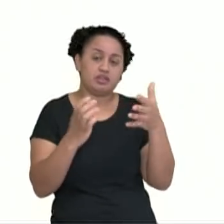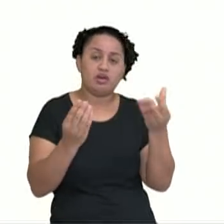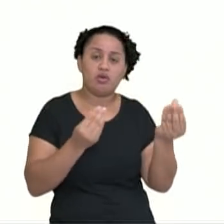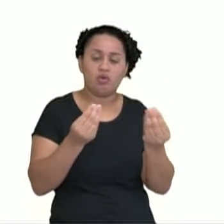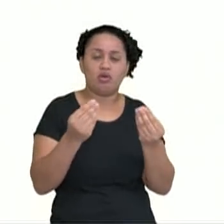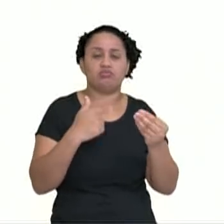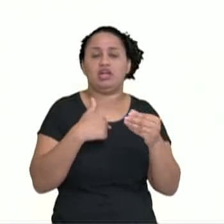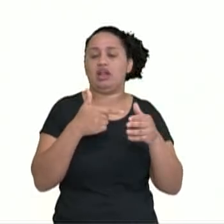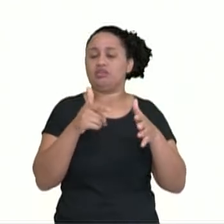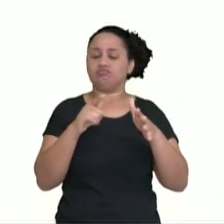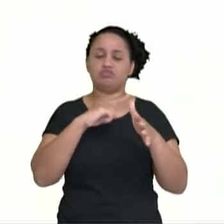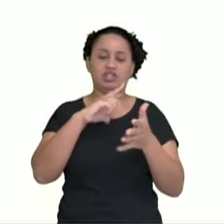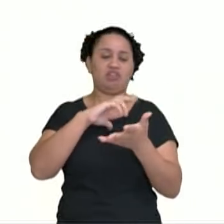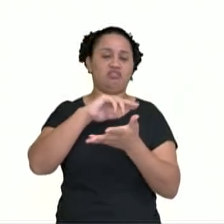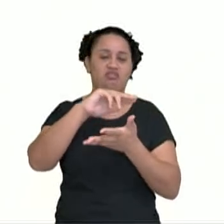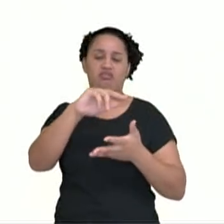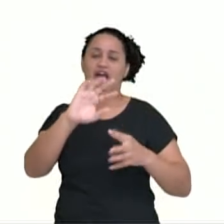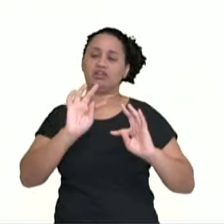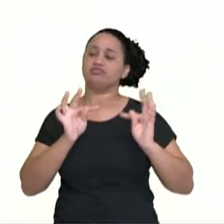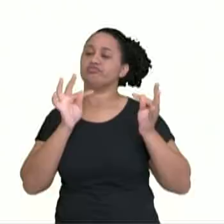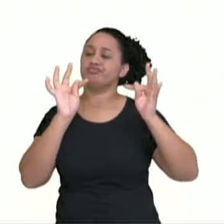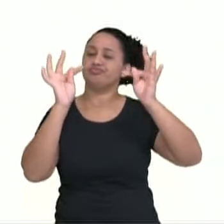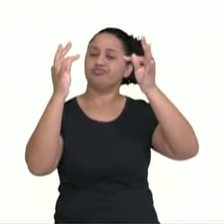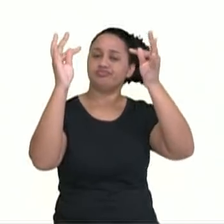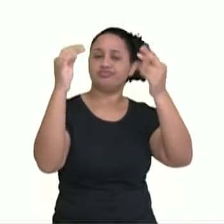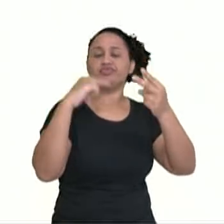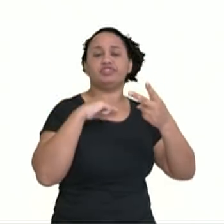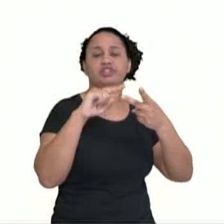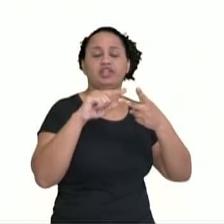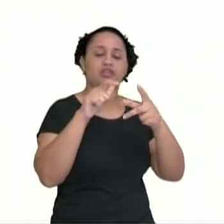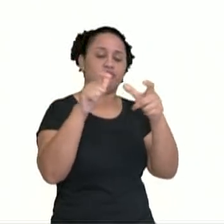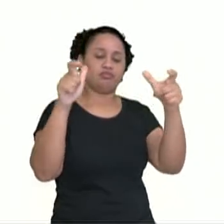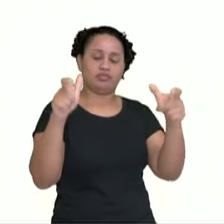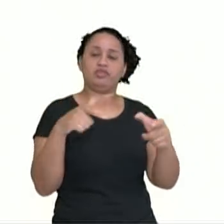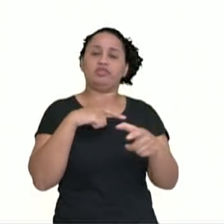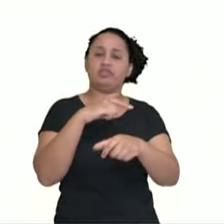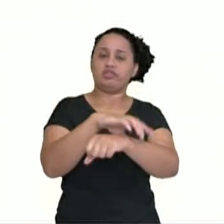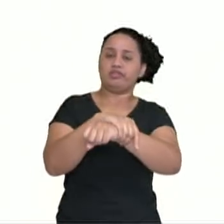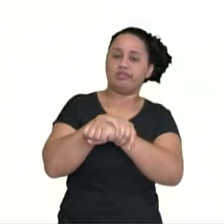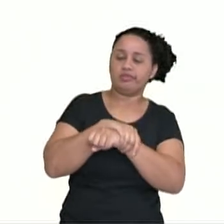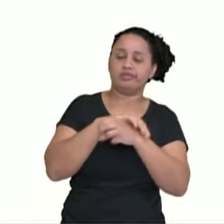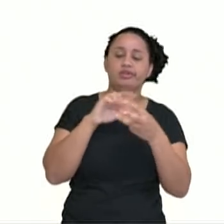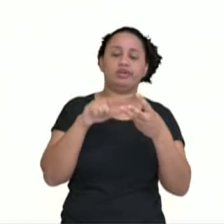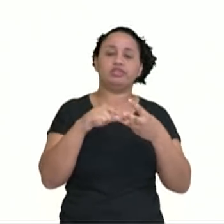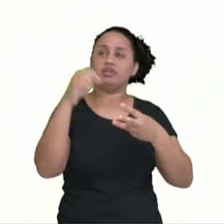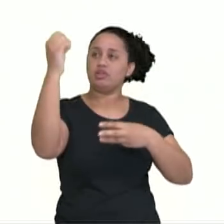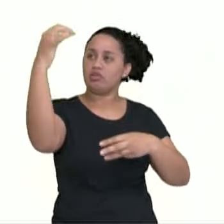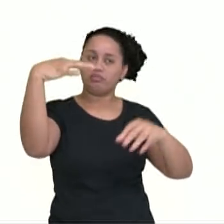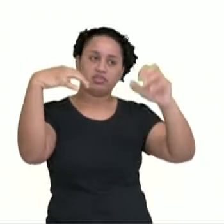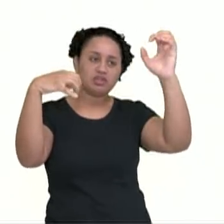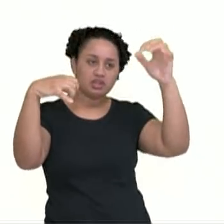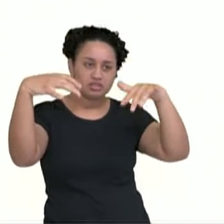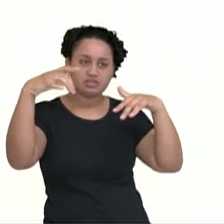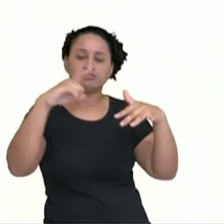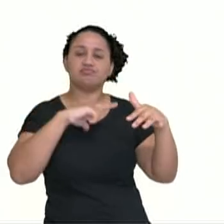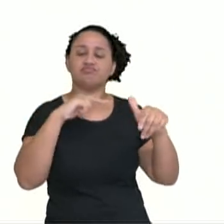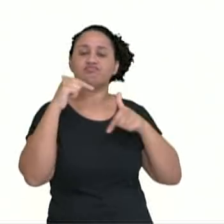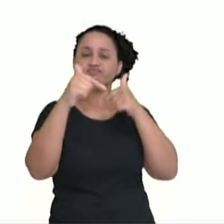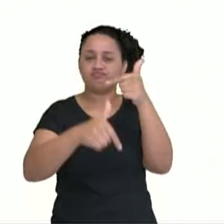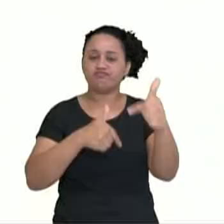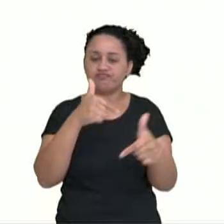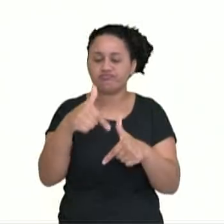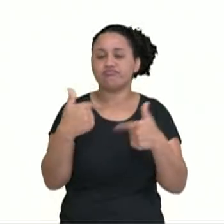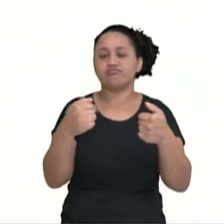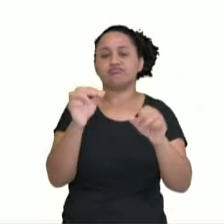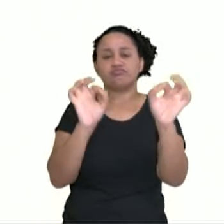atual, ela é dominada por tecnologias, existem equipamentos de segurança, iluminação, existe todo um trabalho que tem que